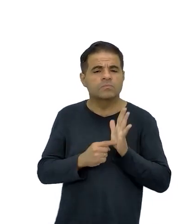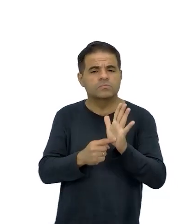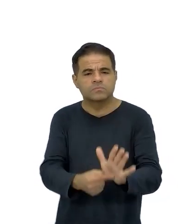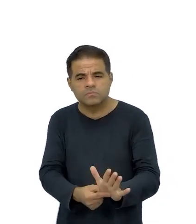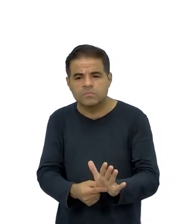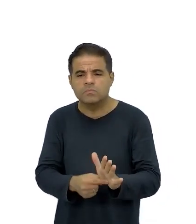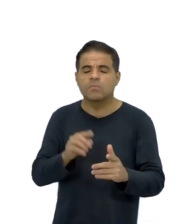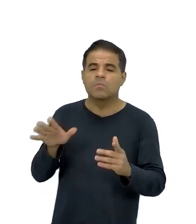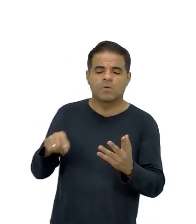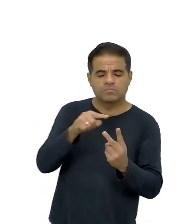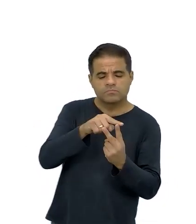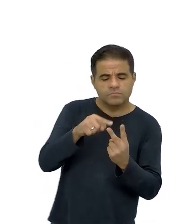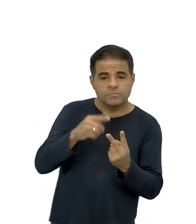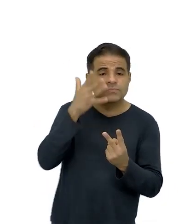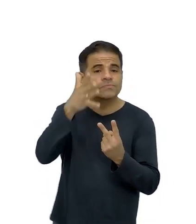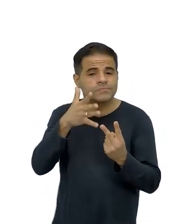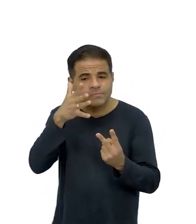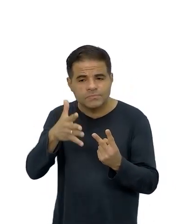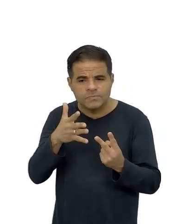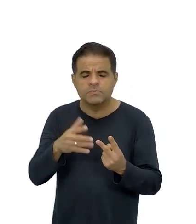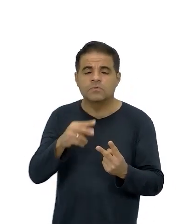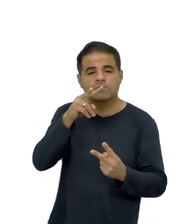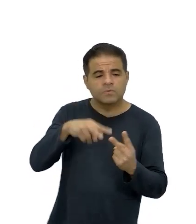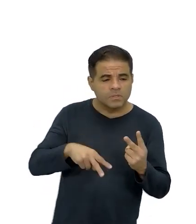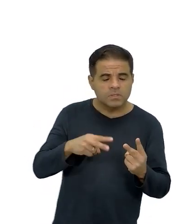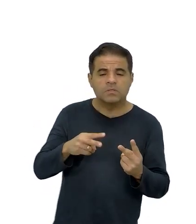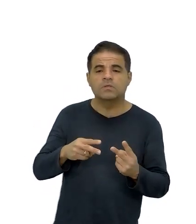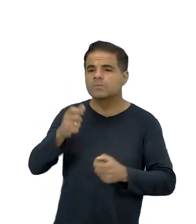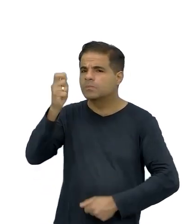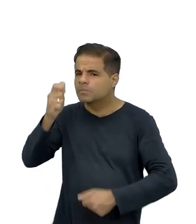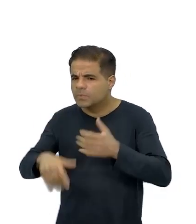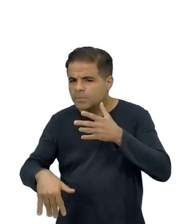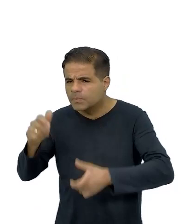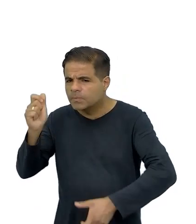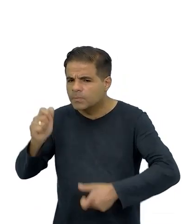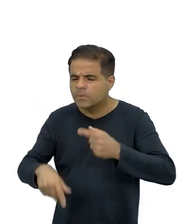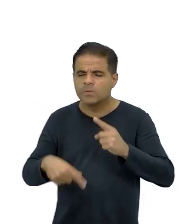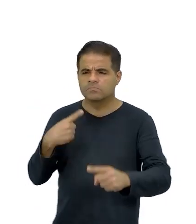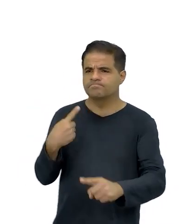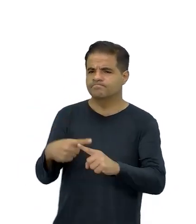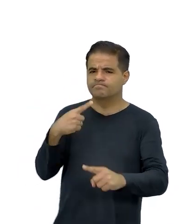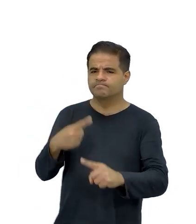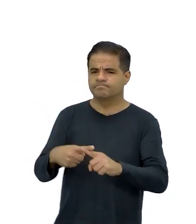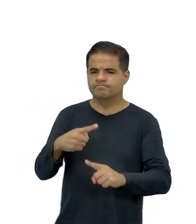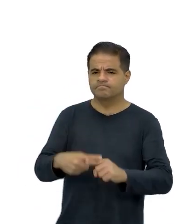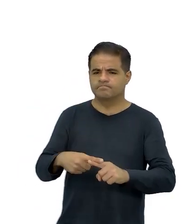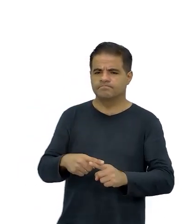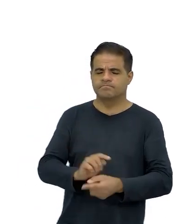qual desses discursos foi lido nos trechos e justificar por quê.